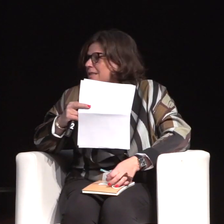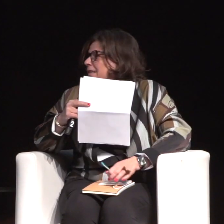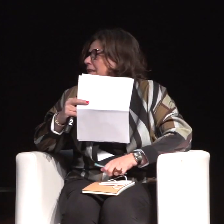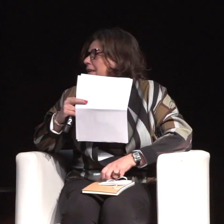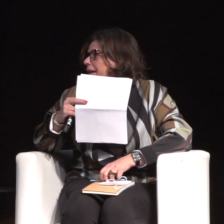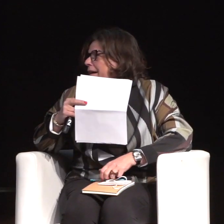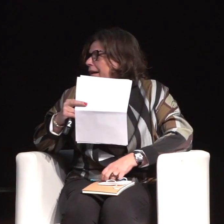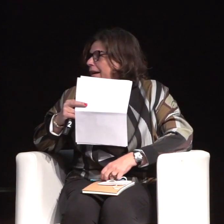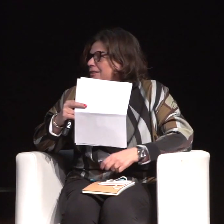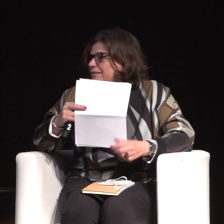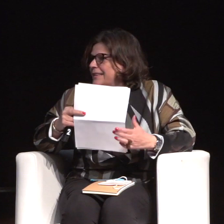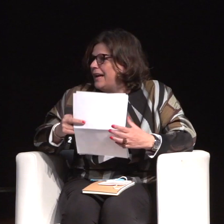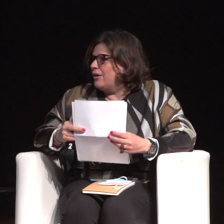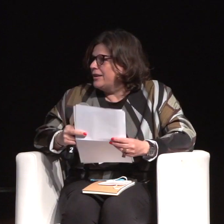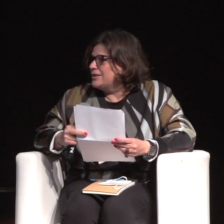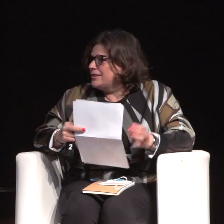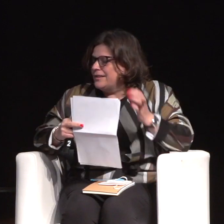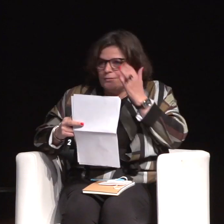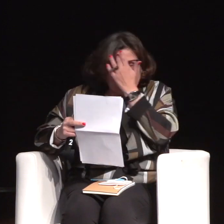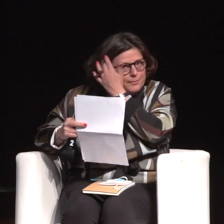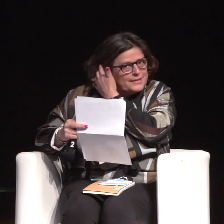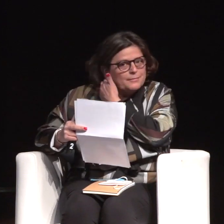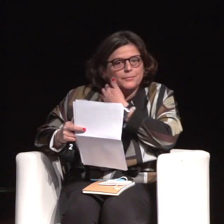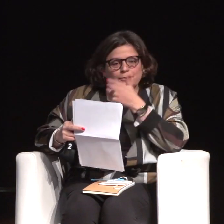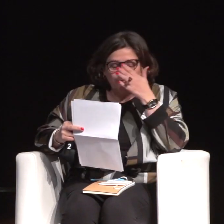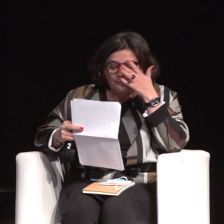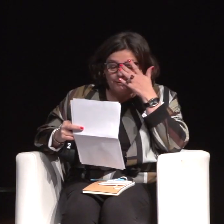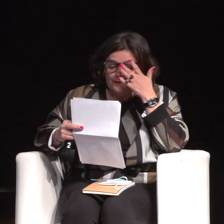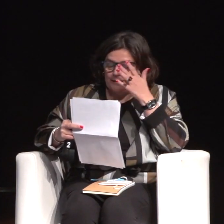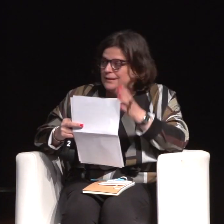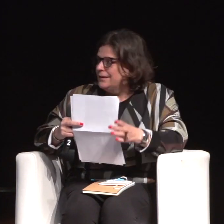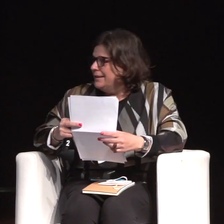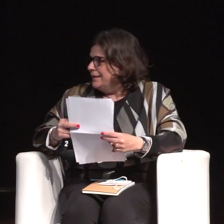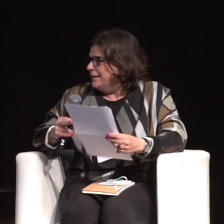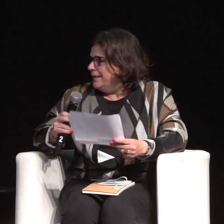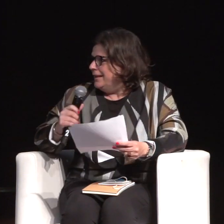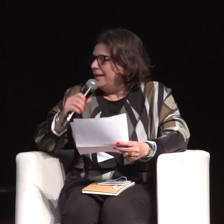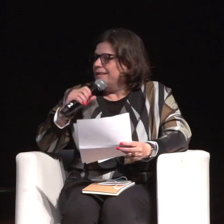Vivas. Acho que agora a gente tem uma mesa muito